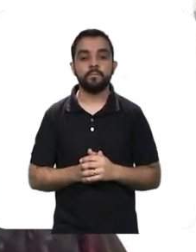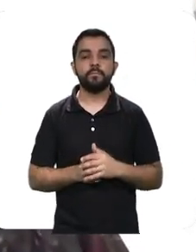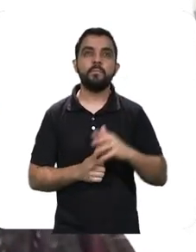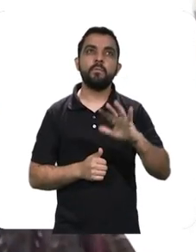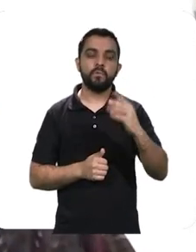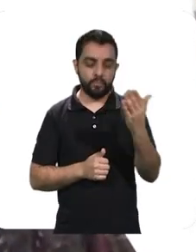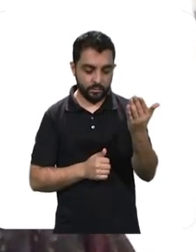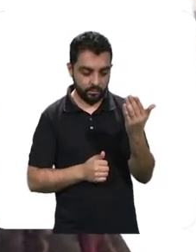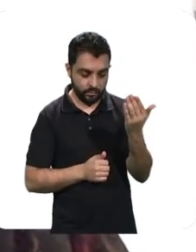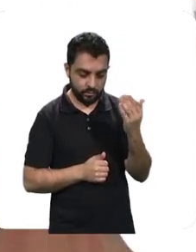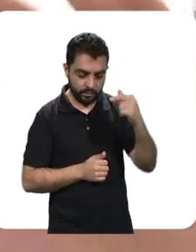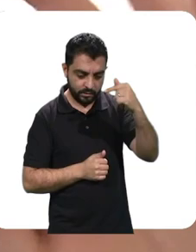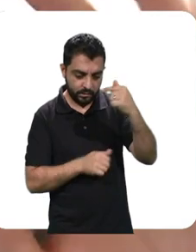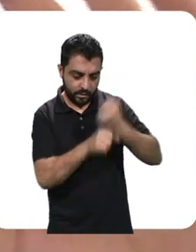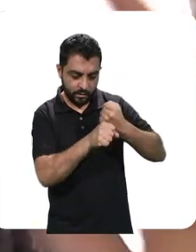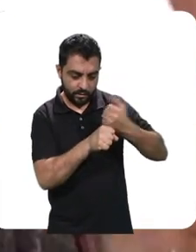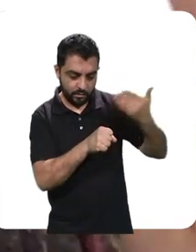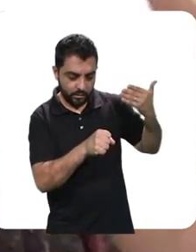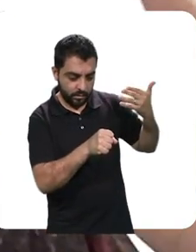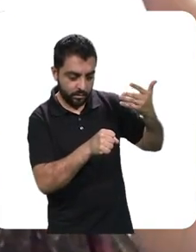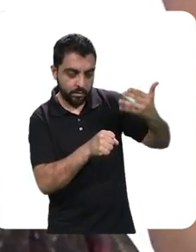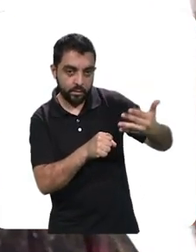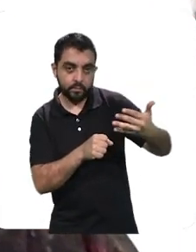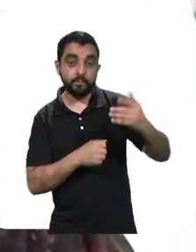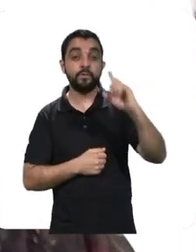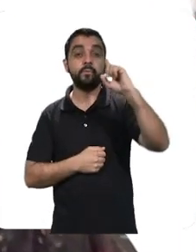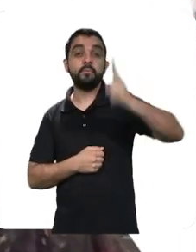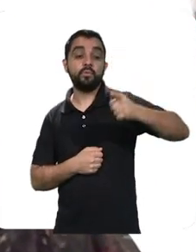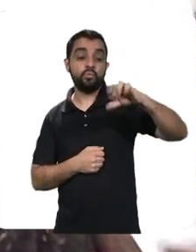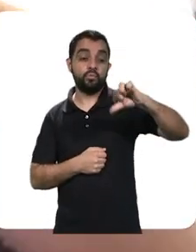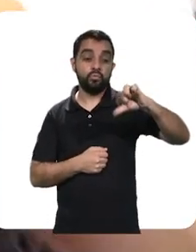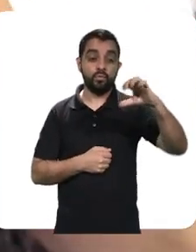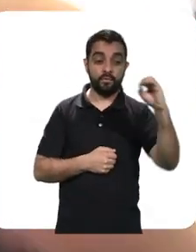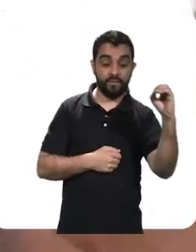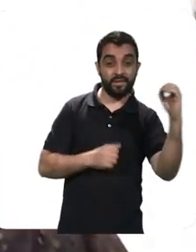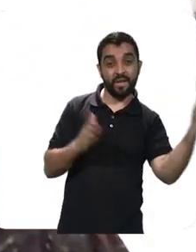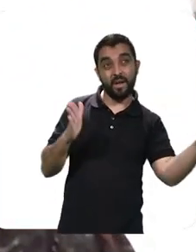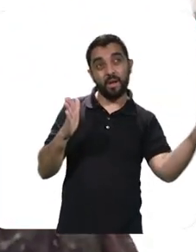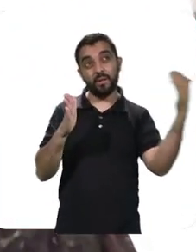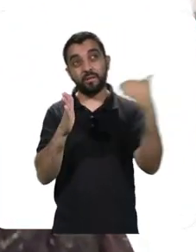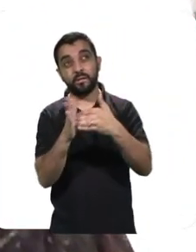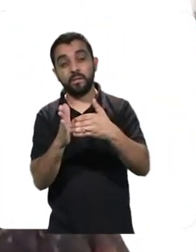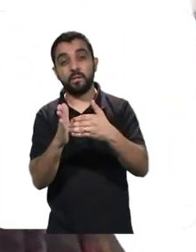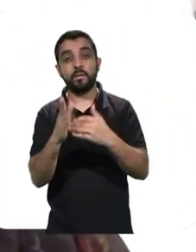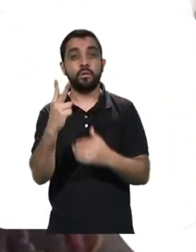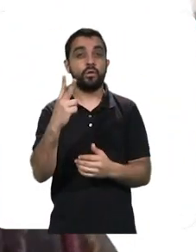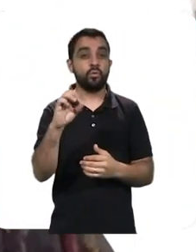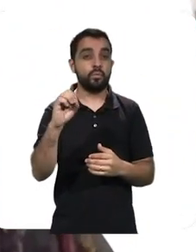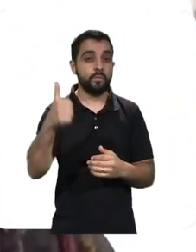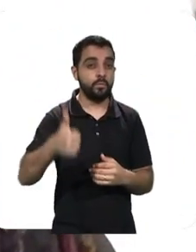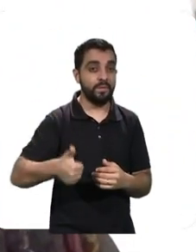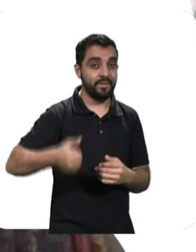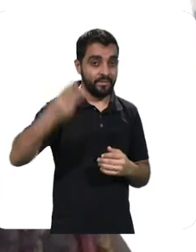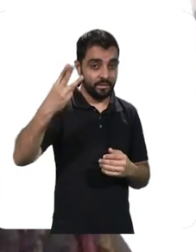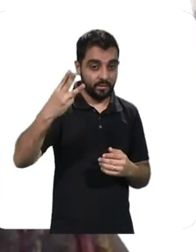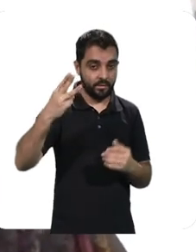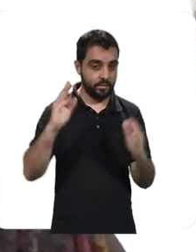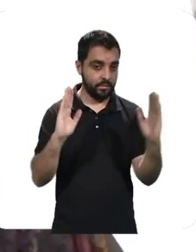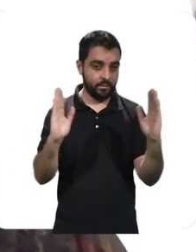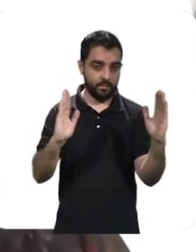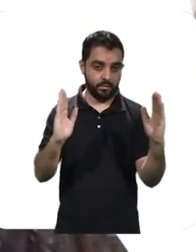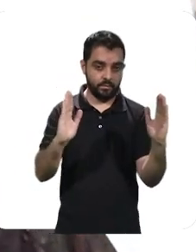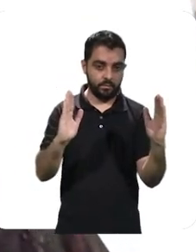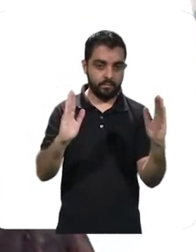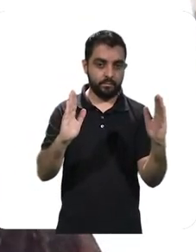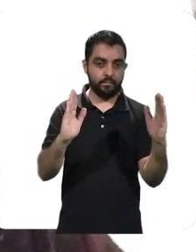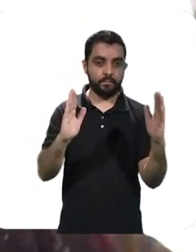nos últimos 7 anos. Se eu pego de 1990 até 2013, ou seja, independente